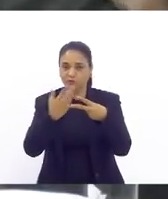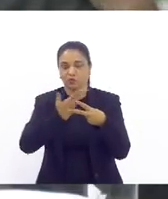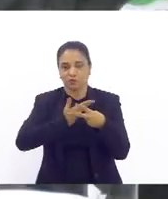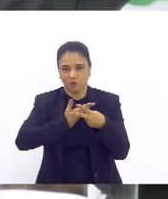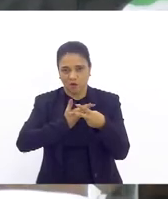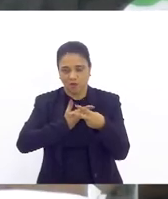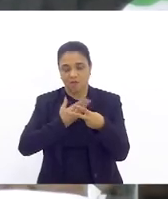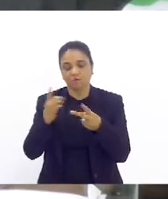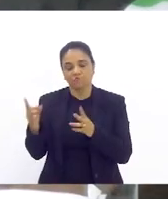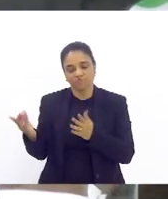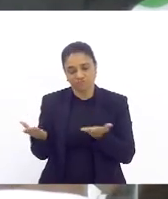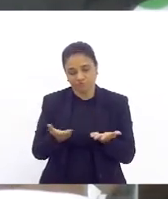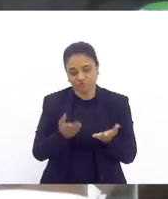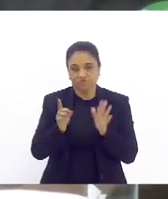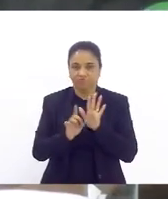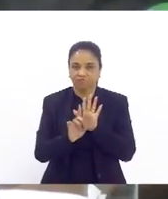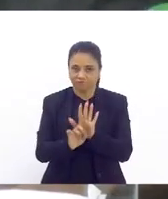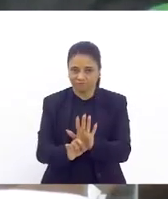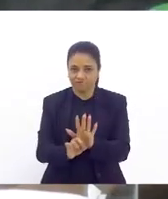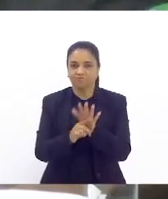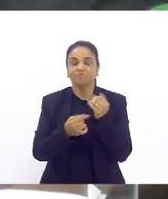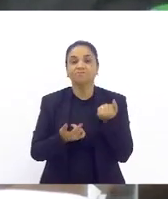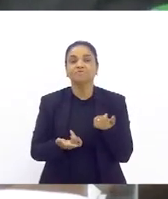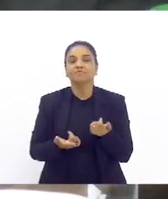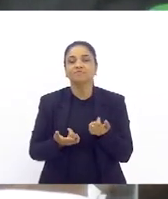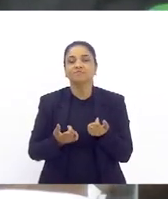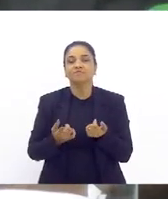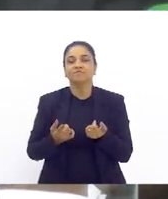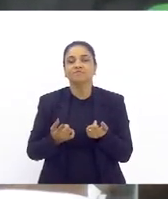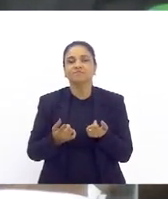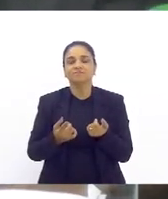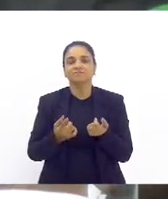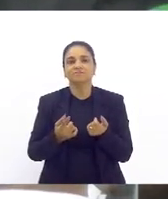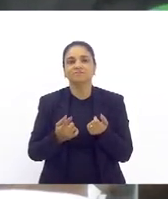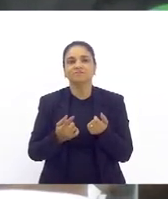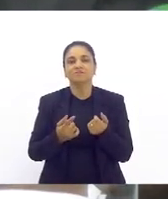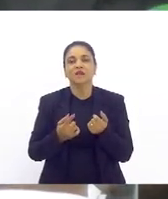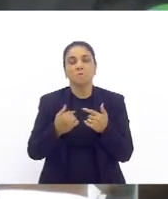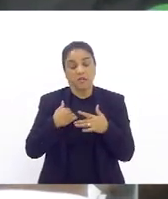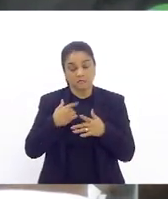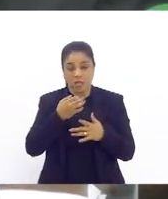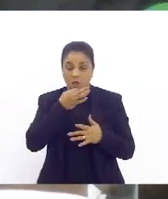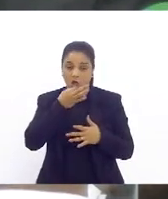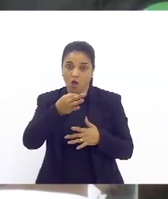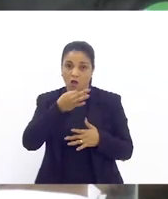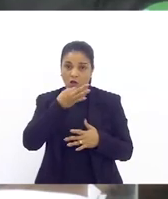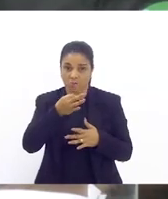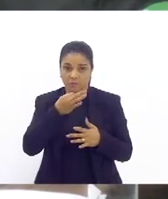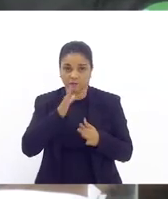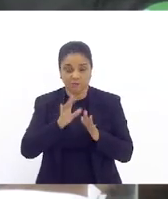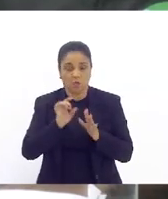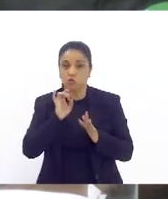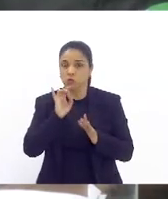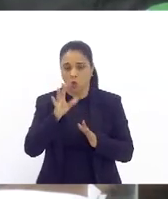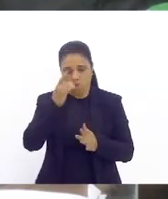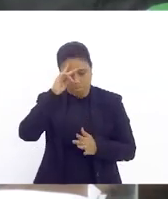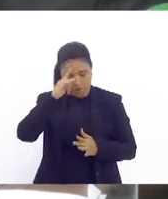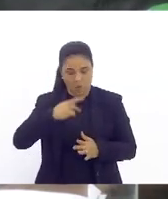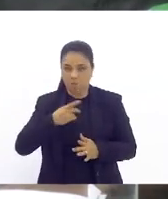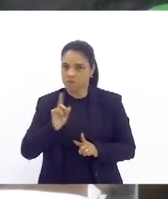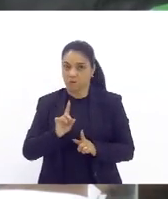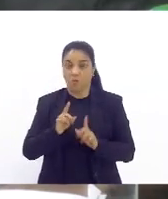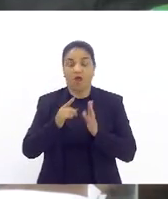aqui expuseram a sua não a sua posição mas a posição da secretaria de educação